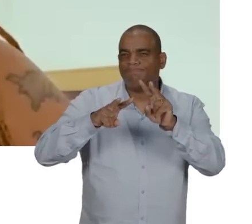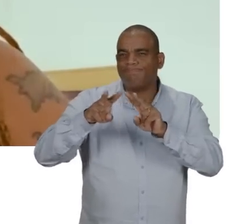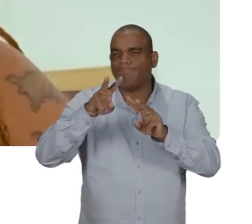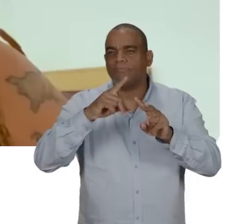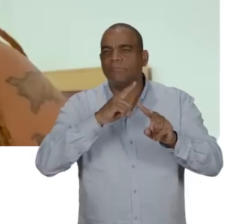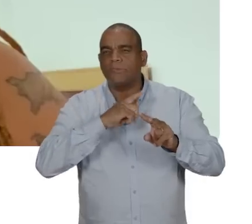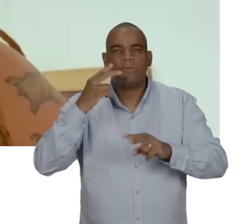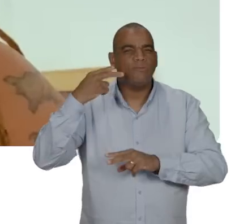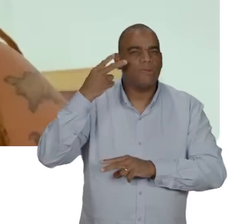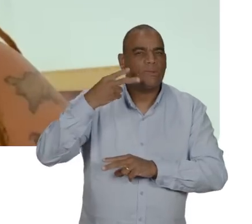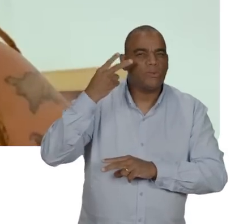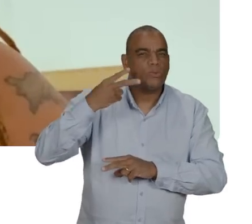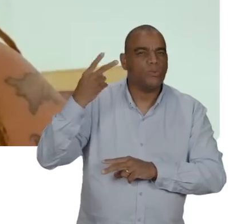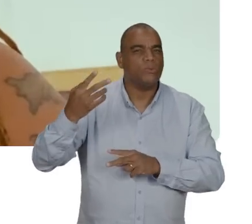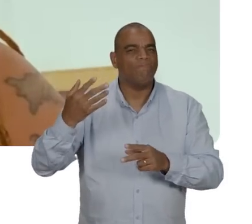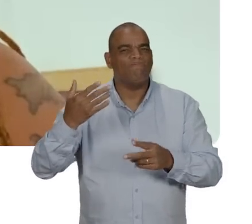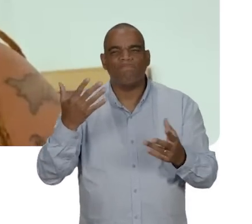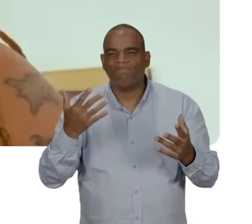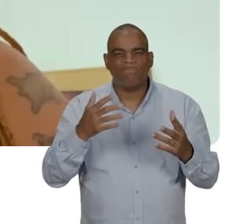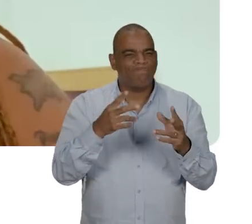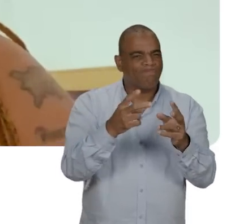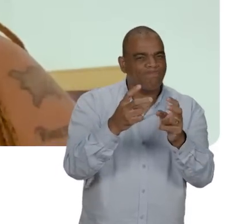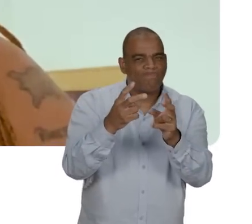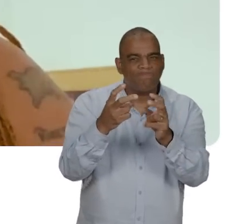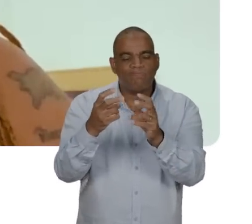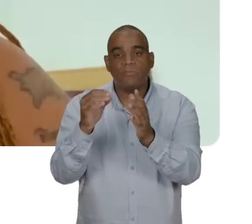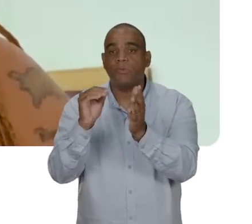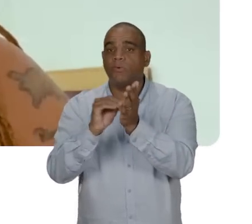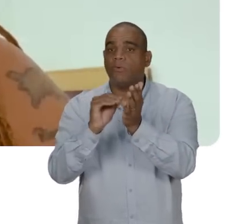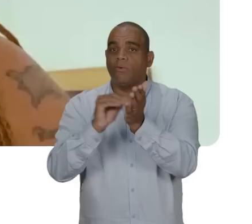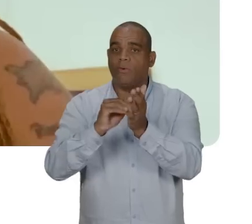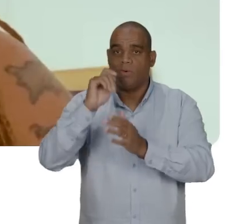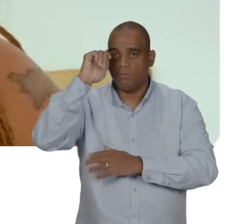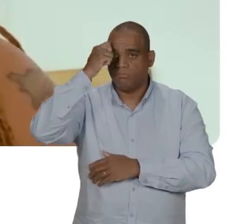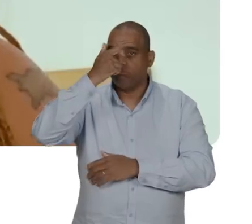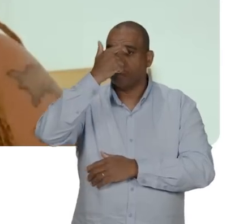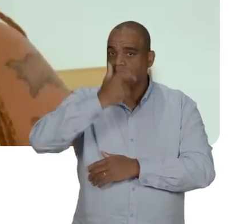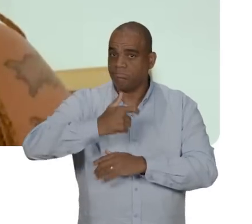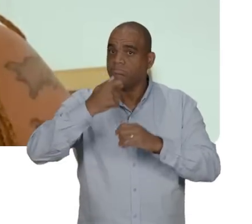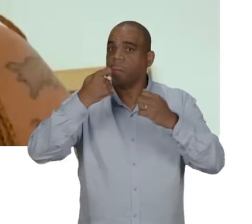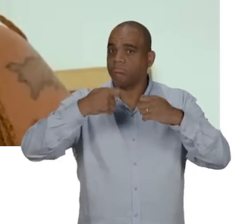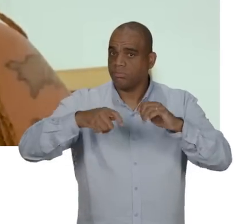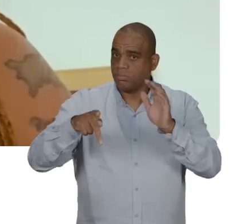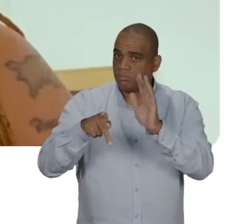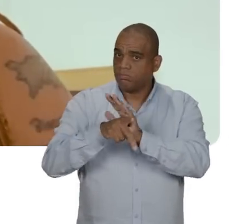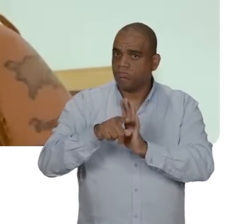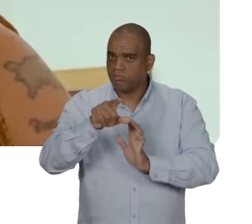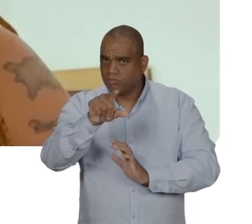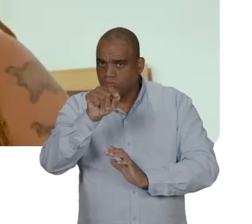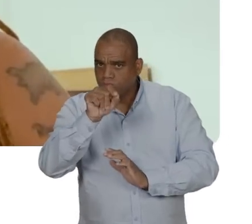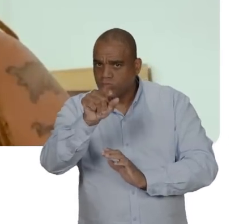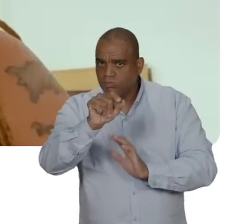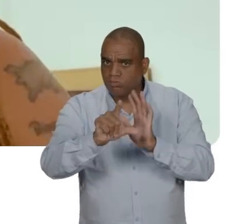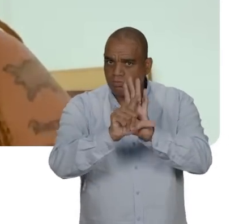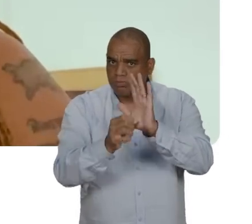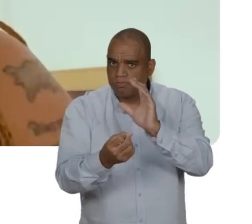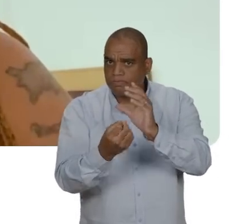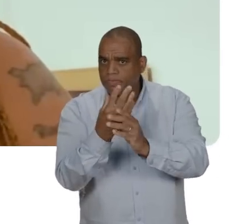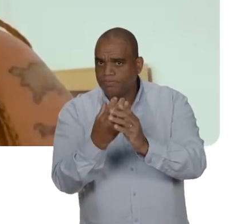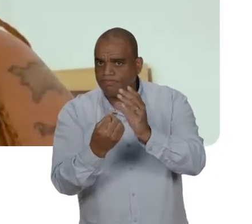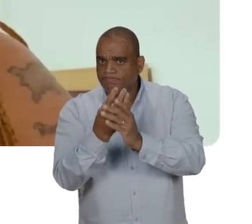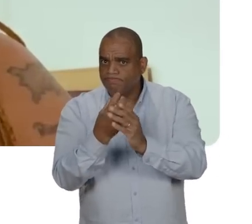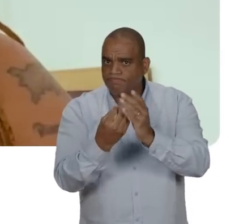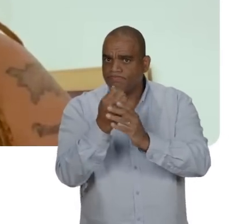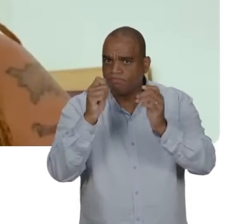os congressos nacionais, para as casas legislativas, é que o número da presença de pessoas negras em espaços de poder e decisão ainda é muito